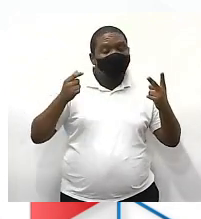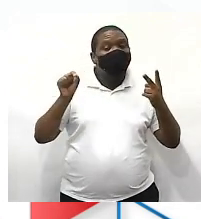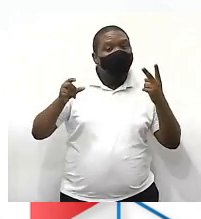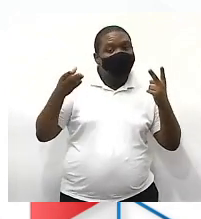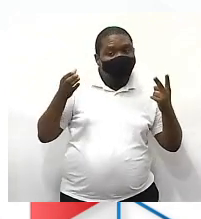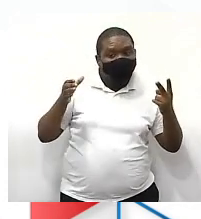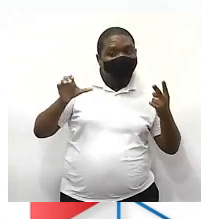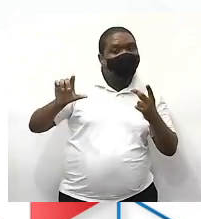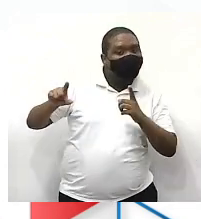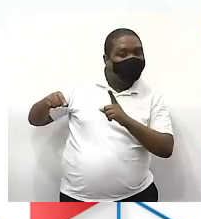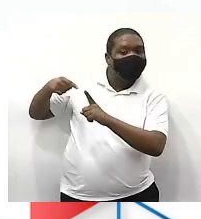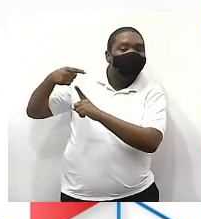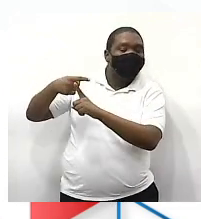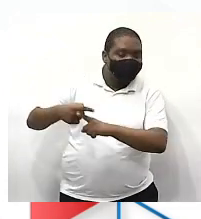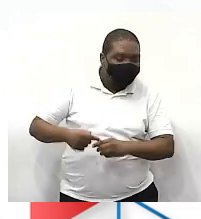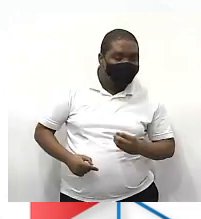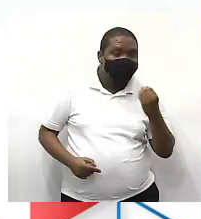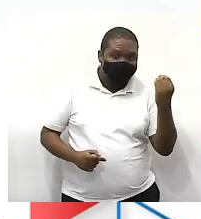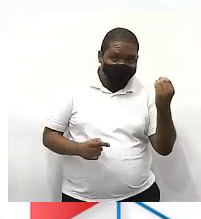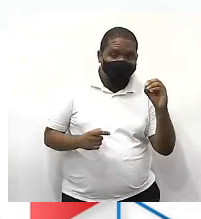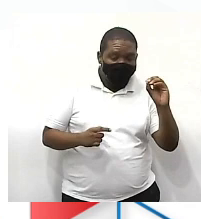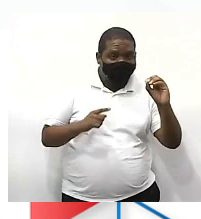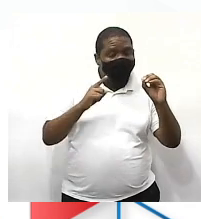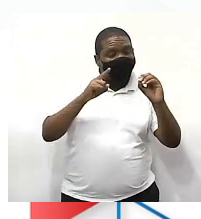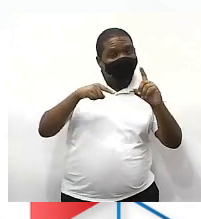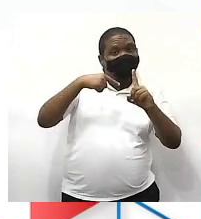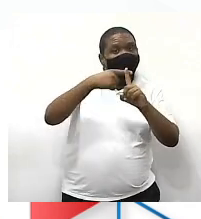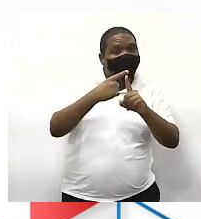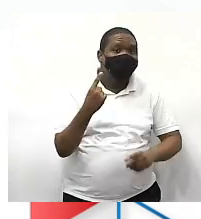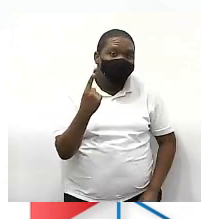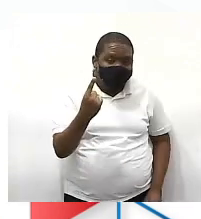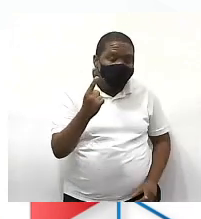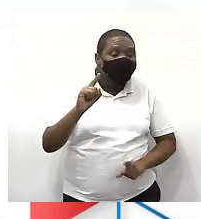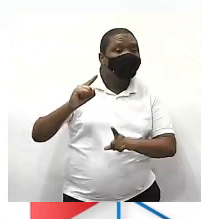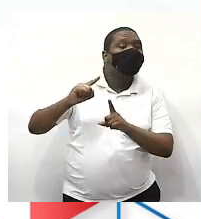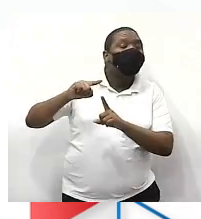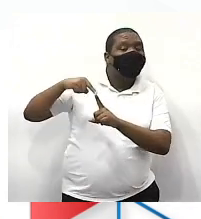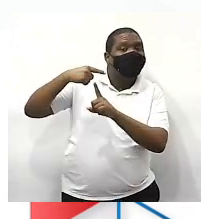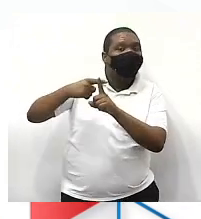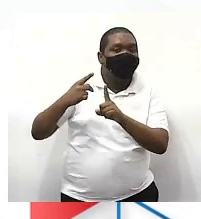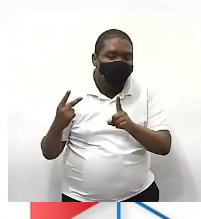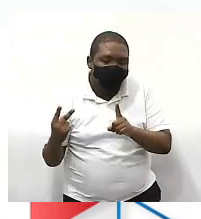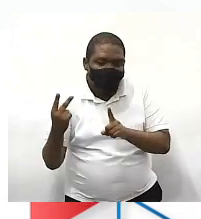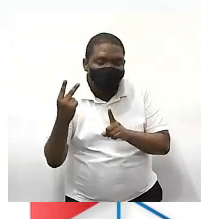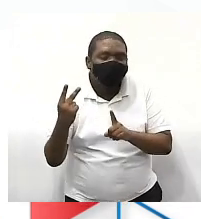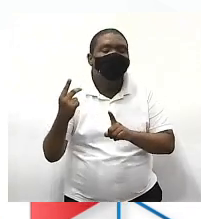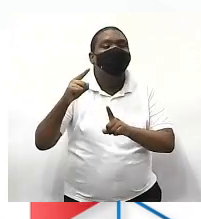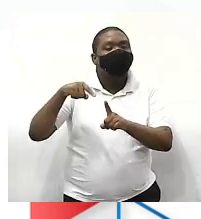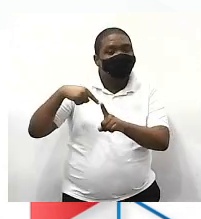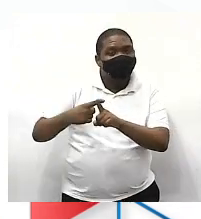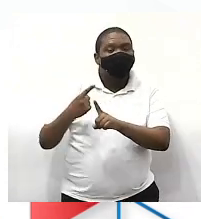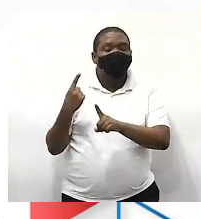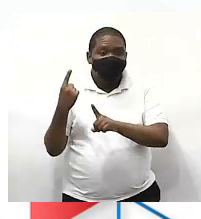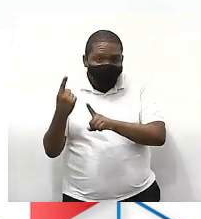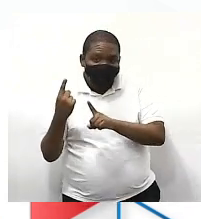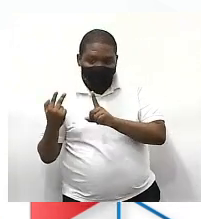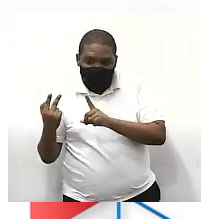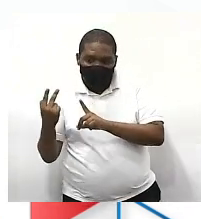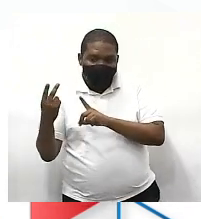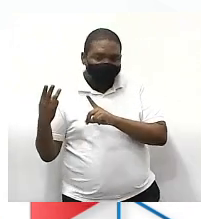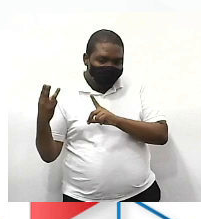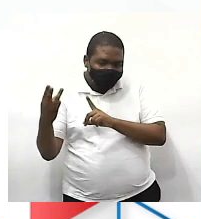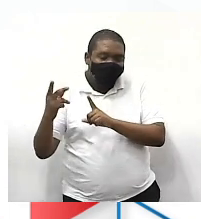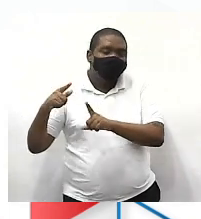Então, 0 para 1, depois eu adiciono mais 1, eu vou 2, eu adiciono mais 1, eu vou 3, isso que está